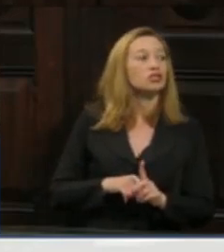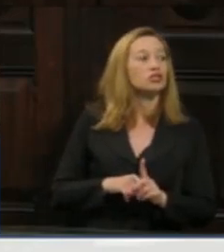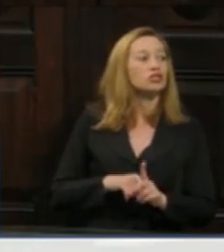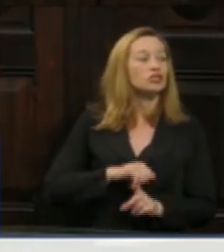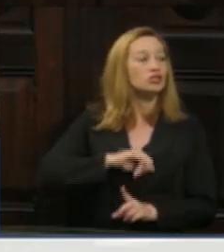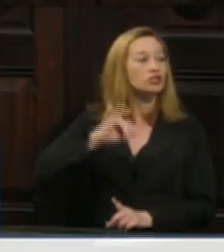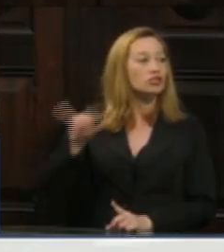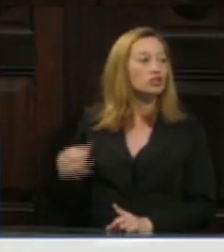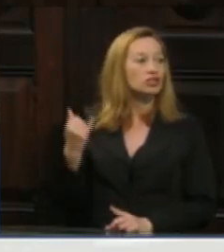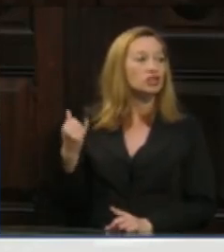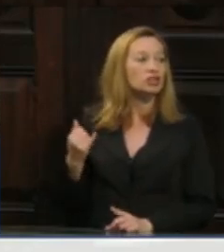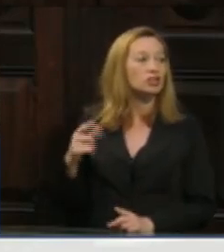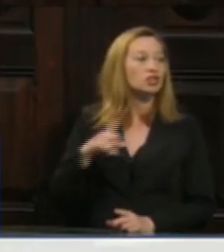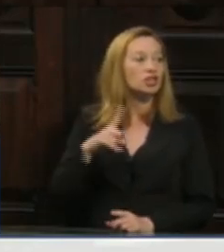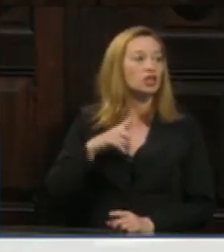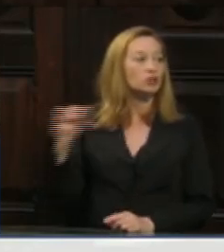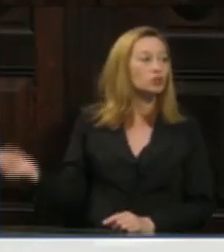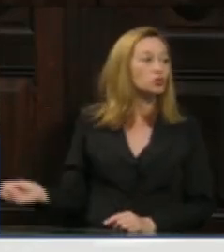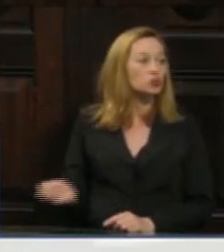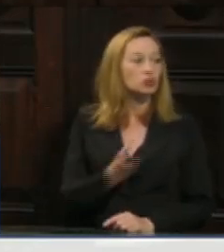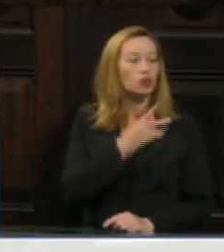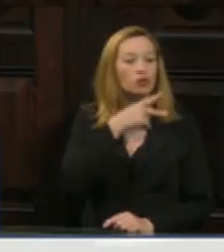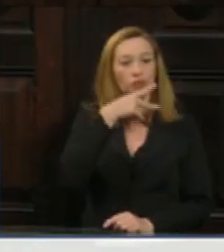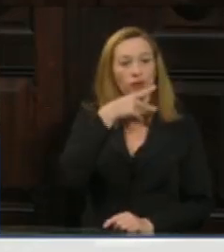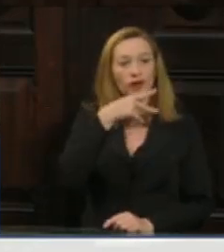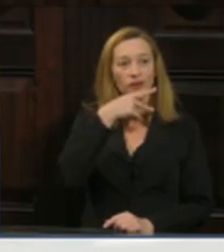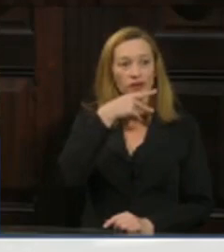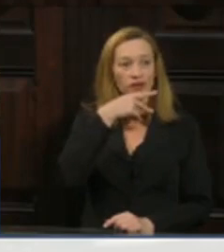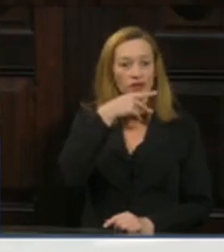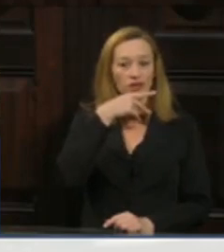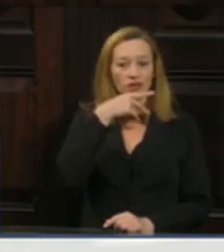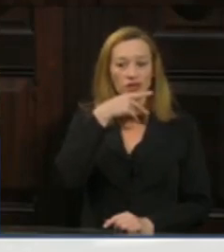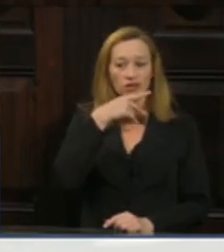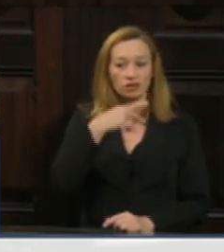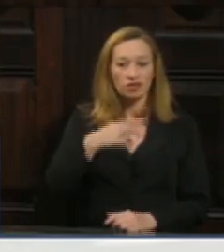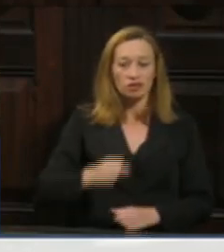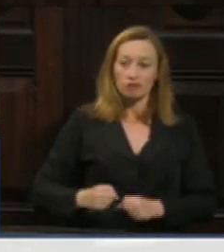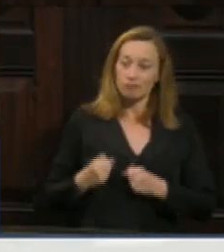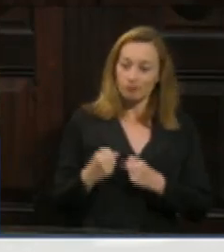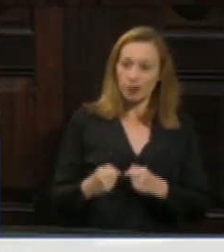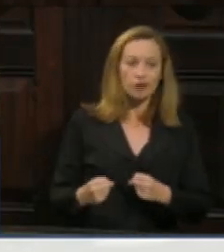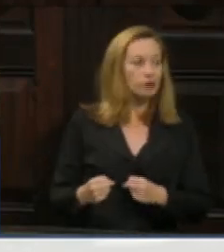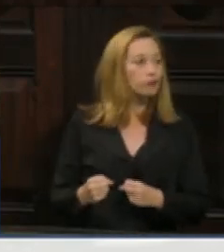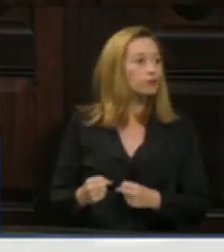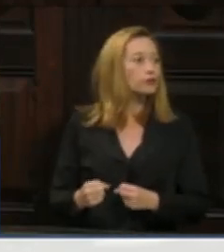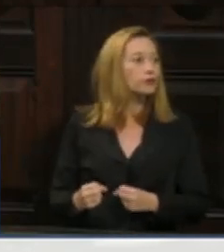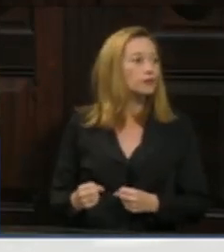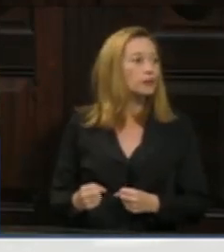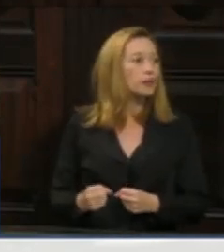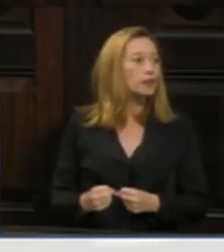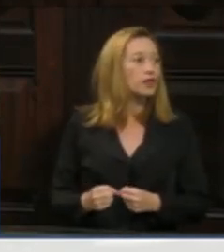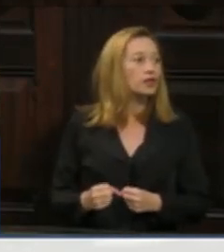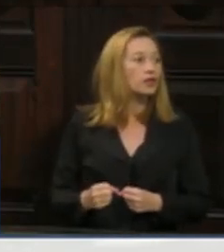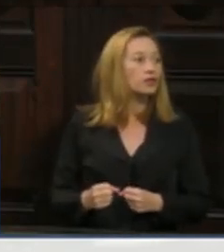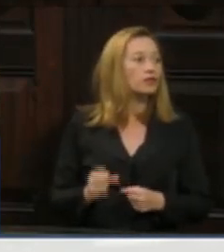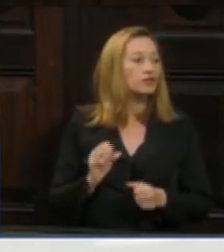objetivo cumprido. O triste são aqueles que